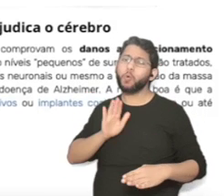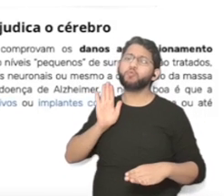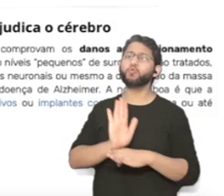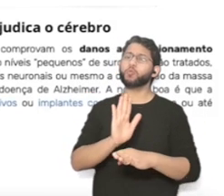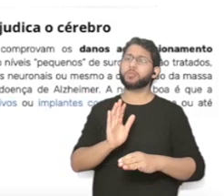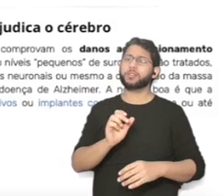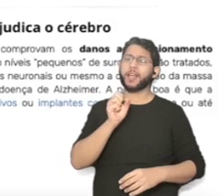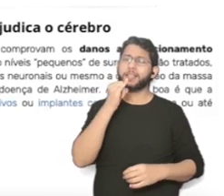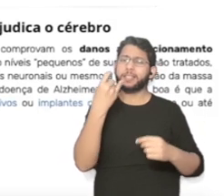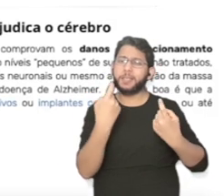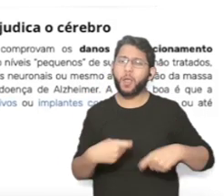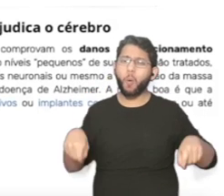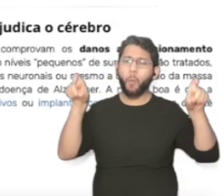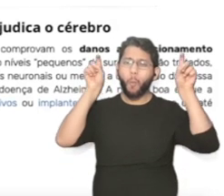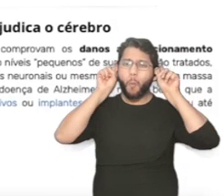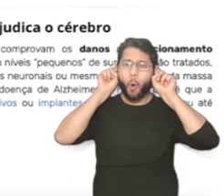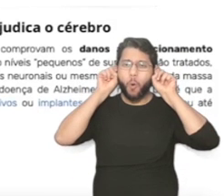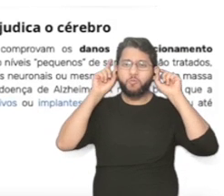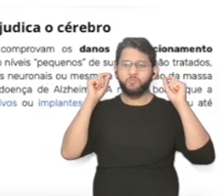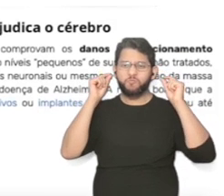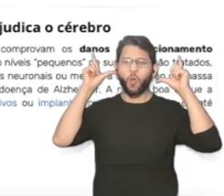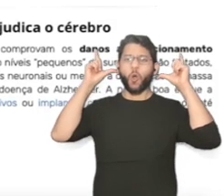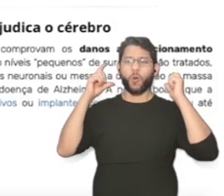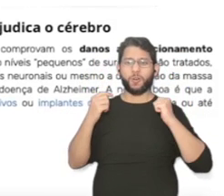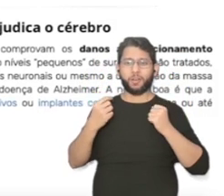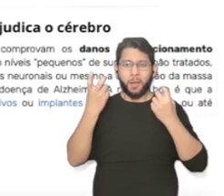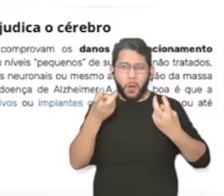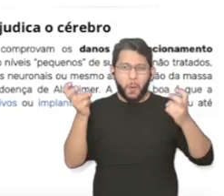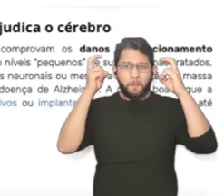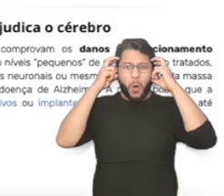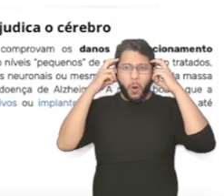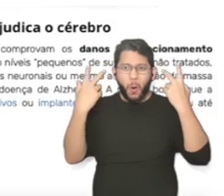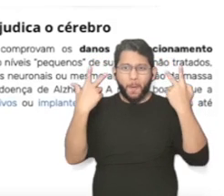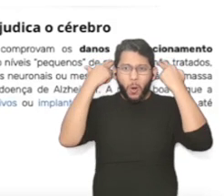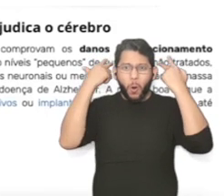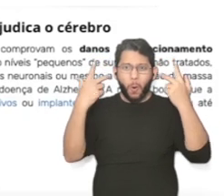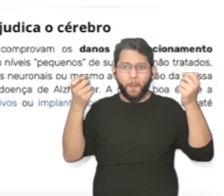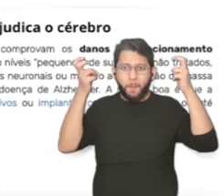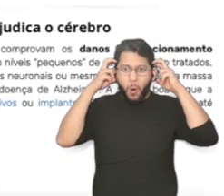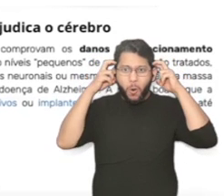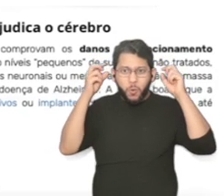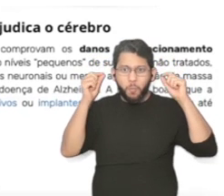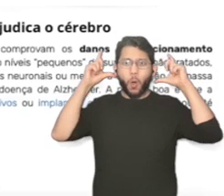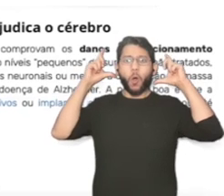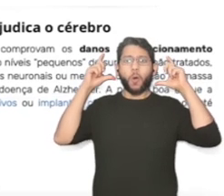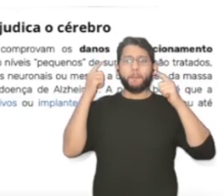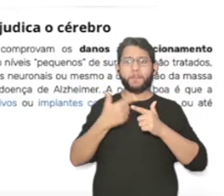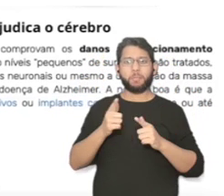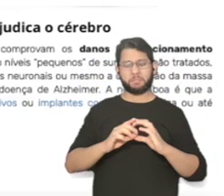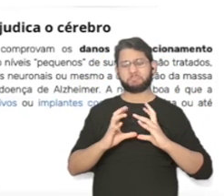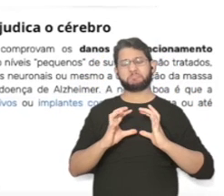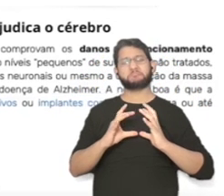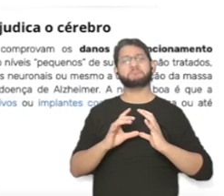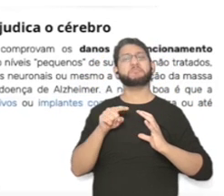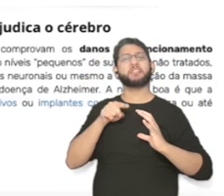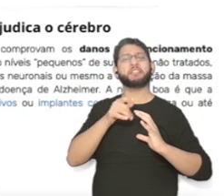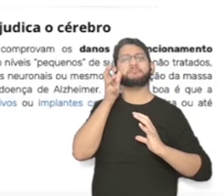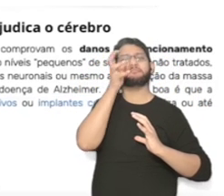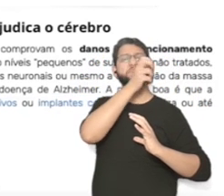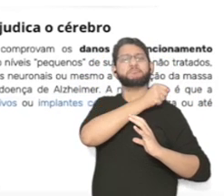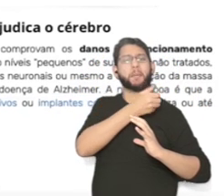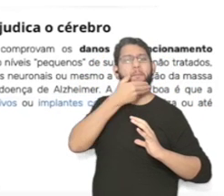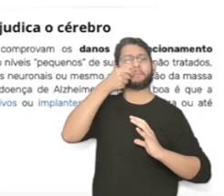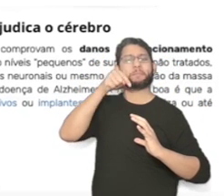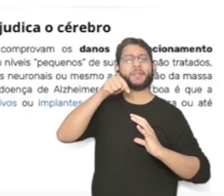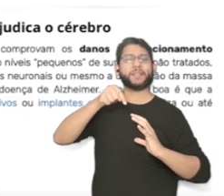tem a cura para vocês, através de aparelhos auditivos e de implantes cocleares, minimizam ou até eliminam esses